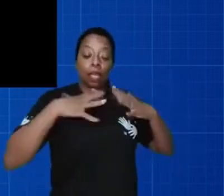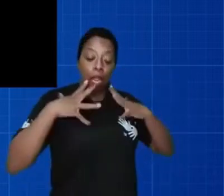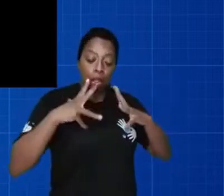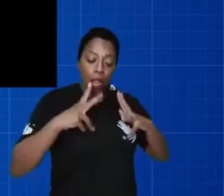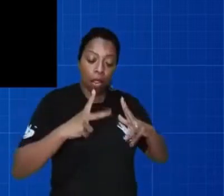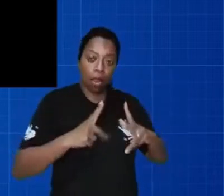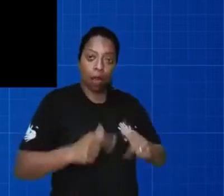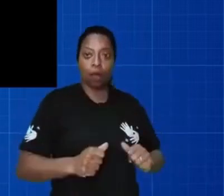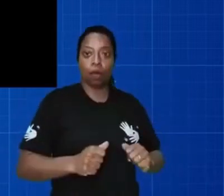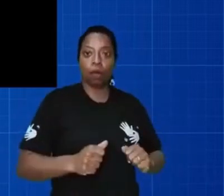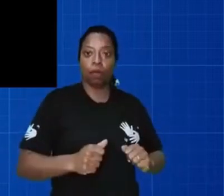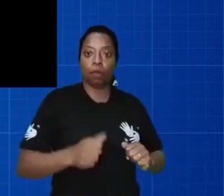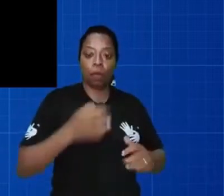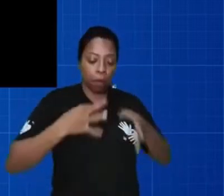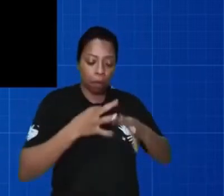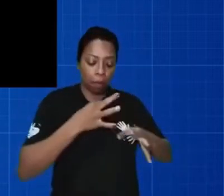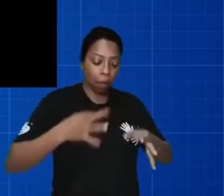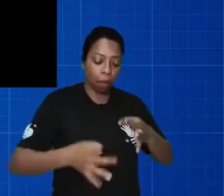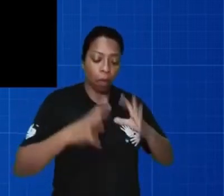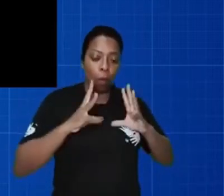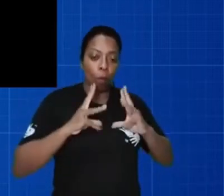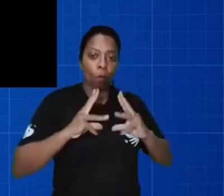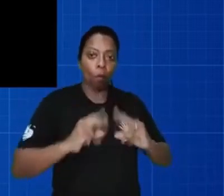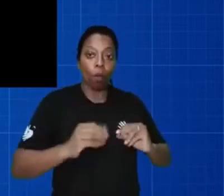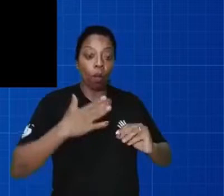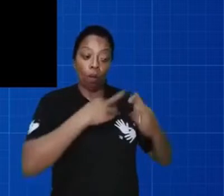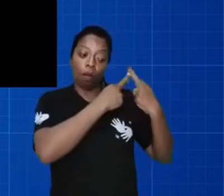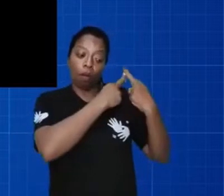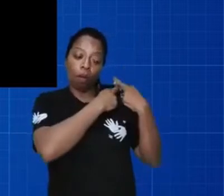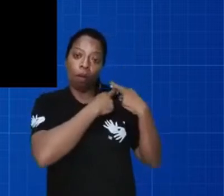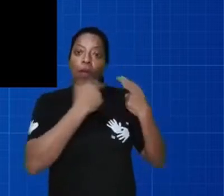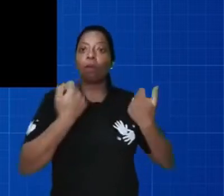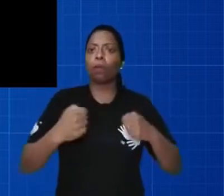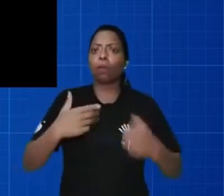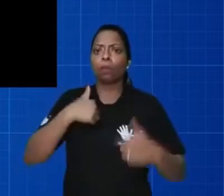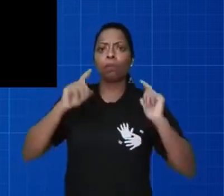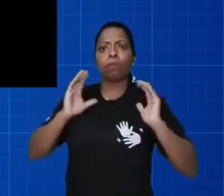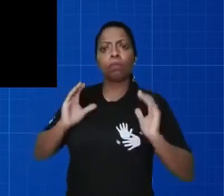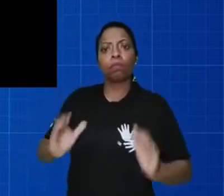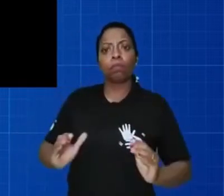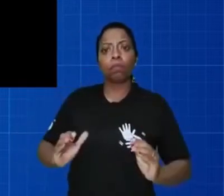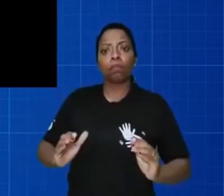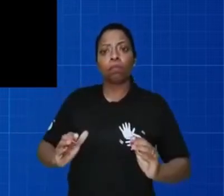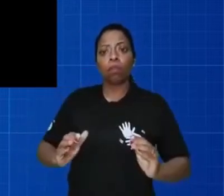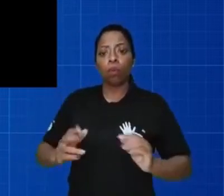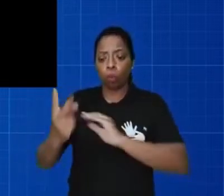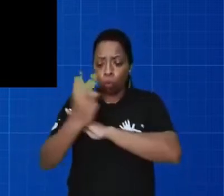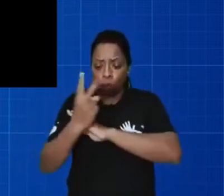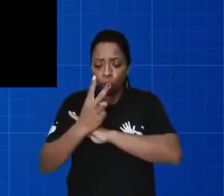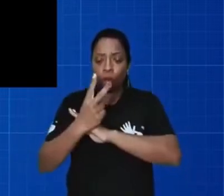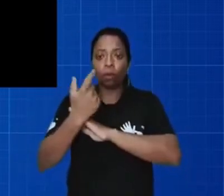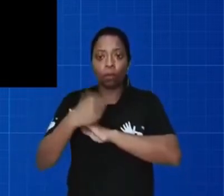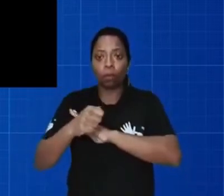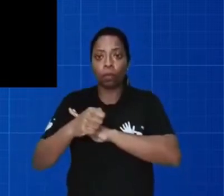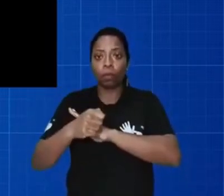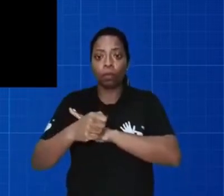enquanto cidadão, né, então, da gente se cuidar também, né, então, não compartilhar objeto pessoal, né, perceba que, mais uma vez, a gente traz aqui,